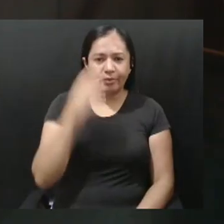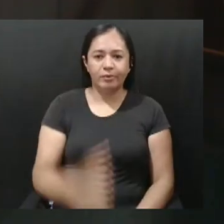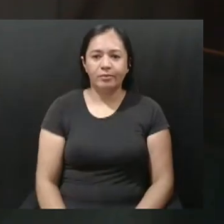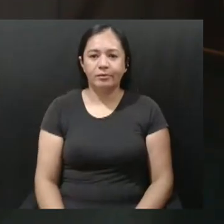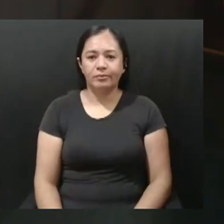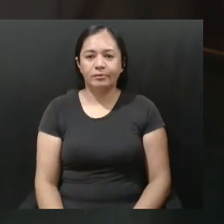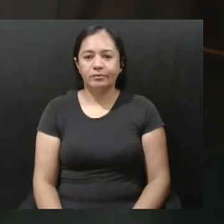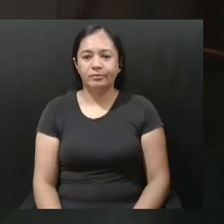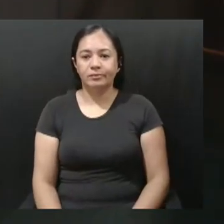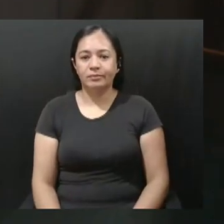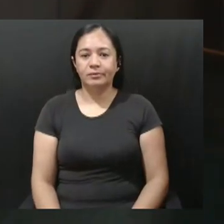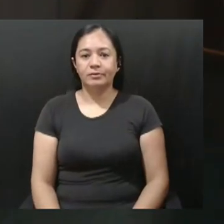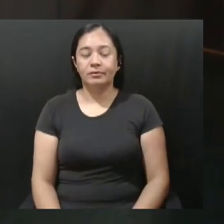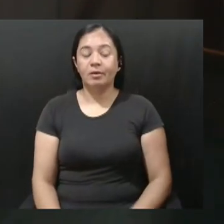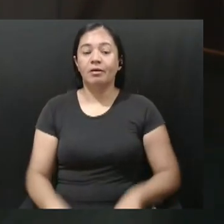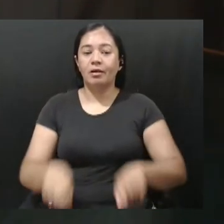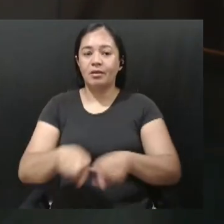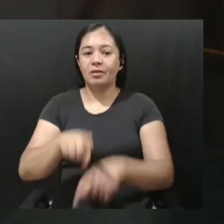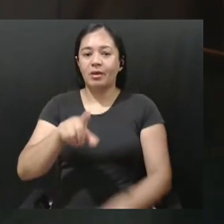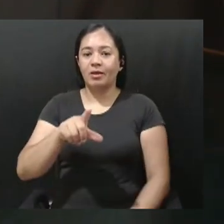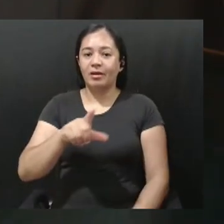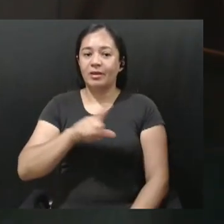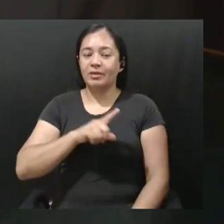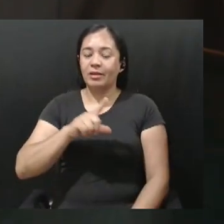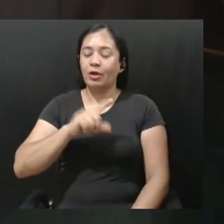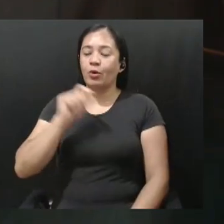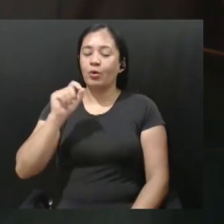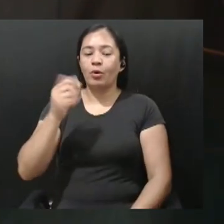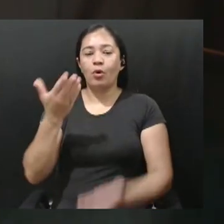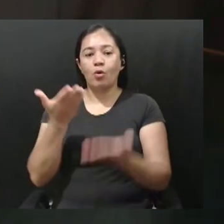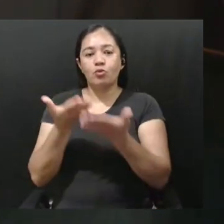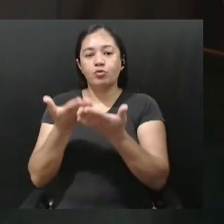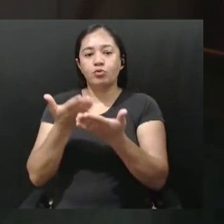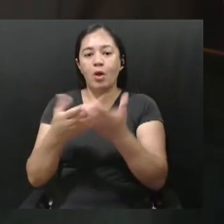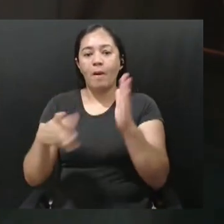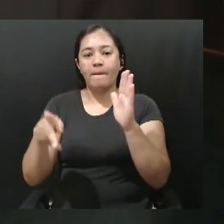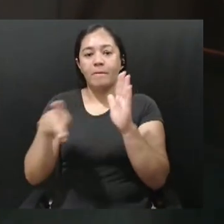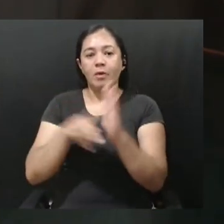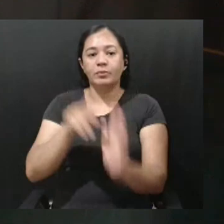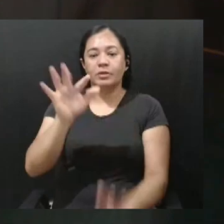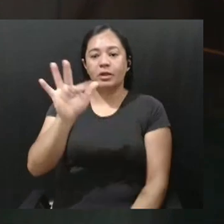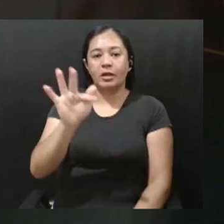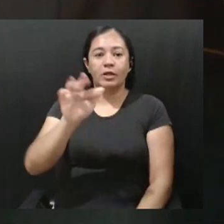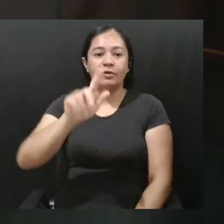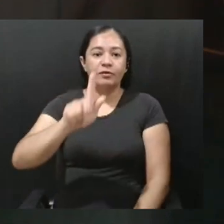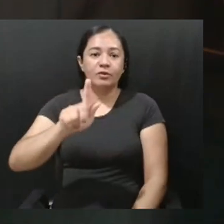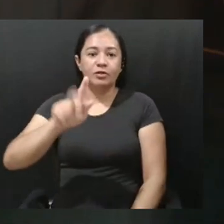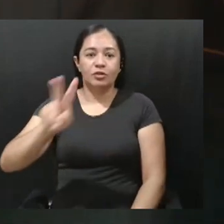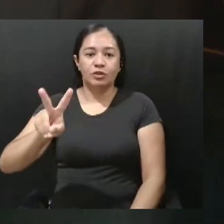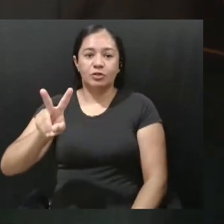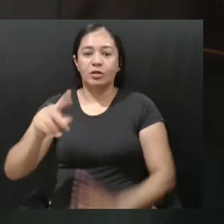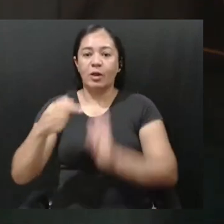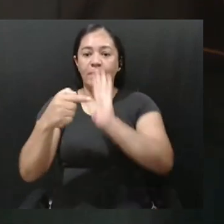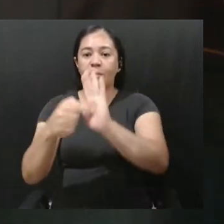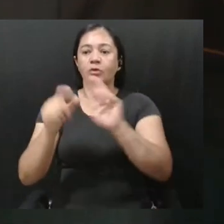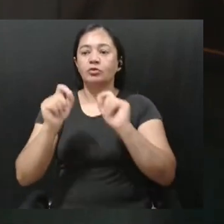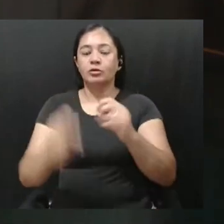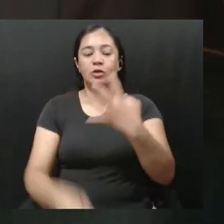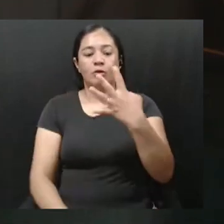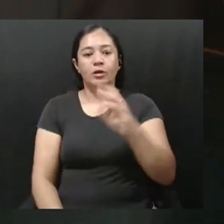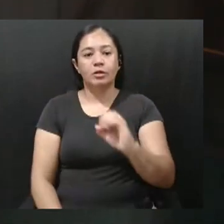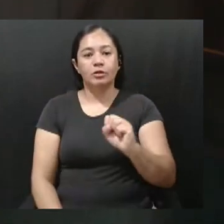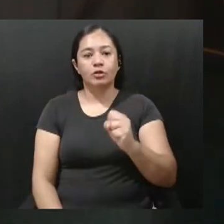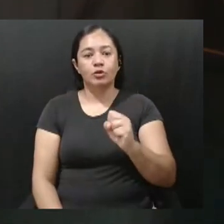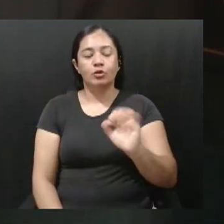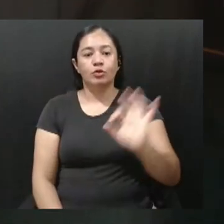estudo da Fundação Getúlio Vargas que mostra que 48% dos brasileiros sentem mais estresse durante